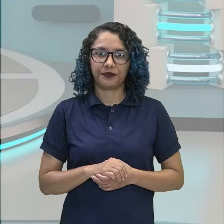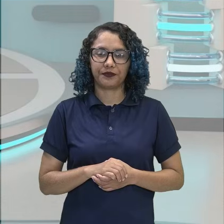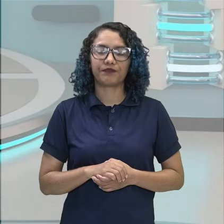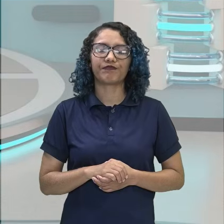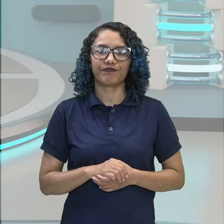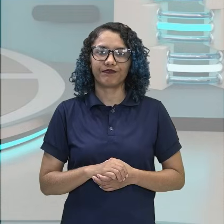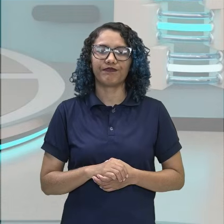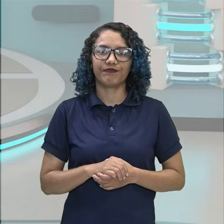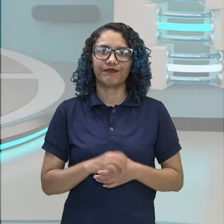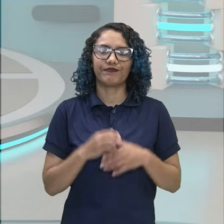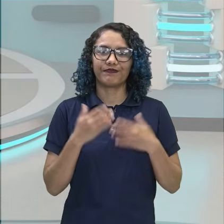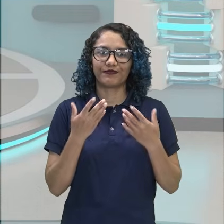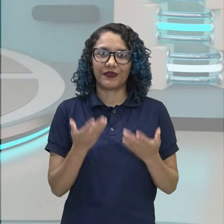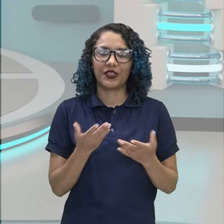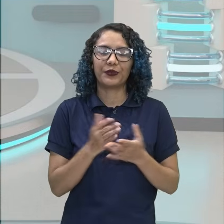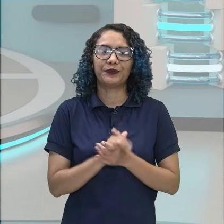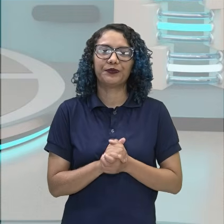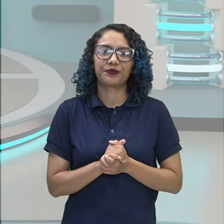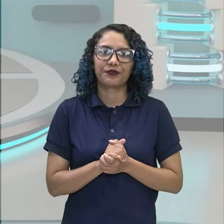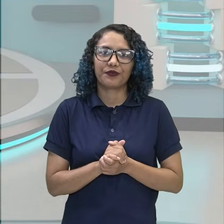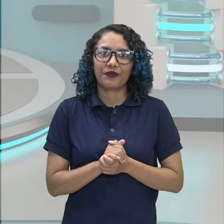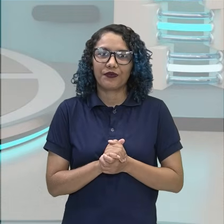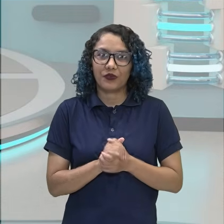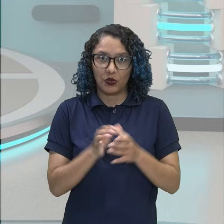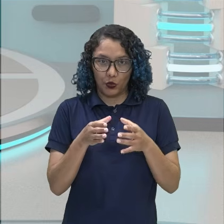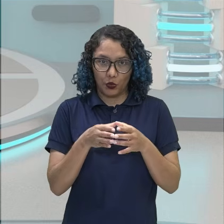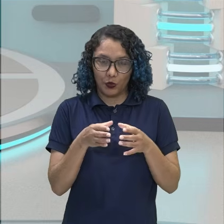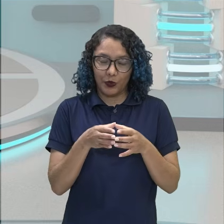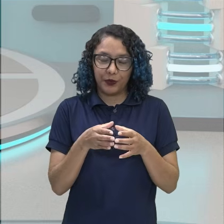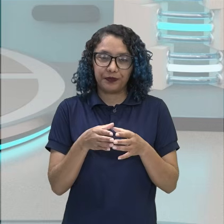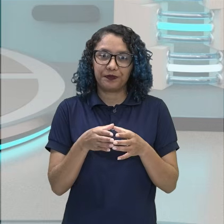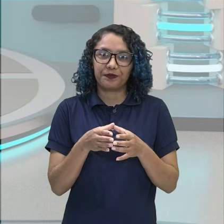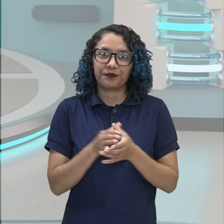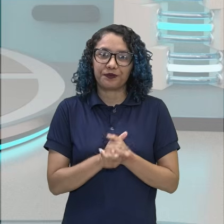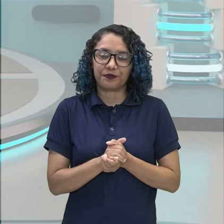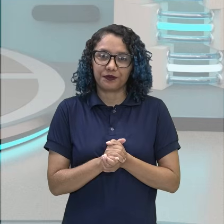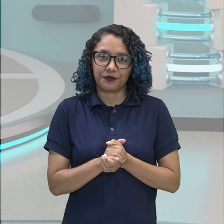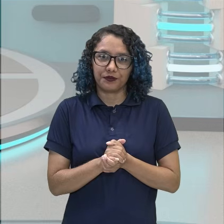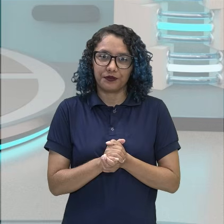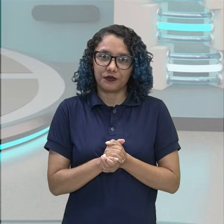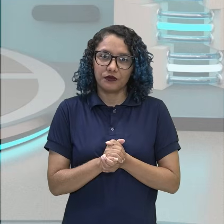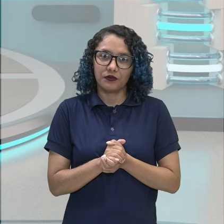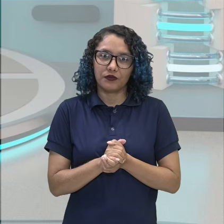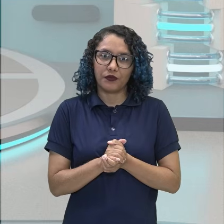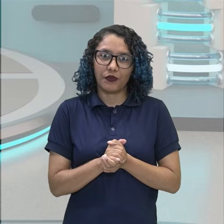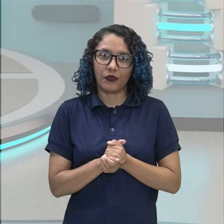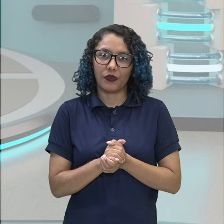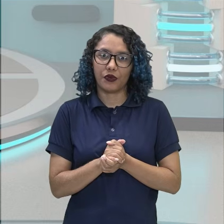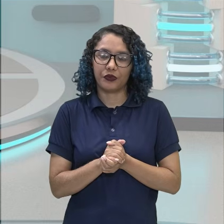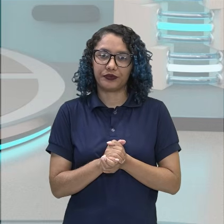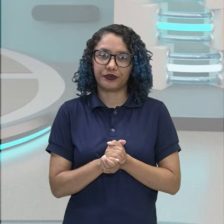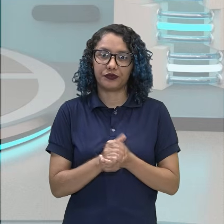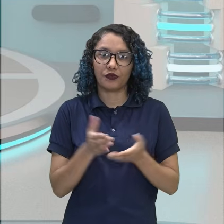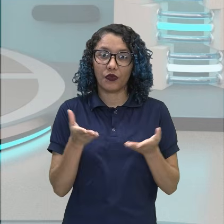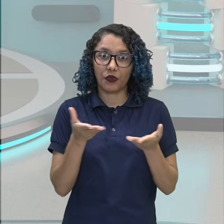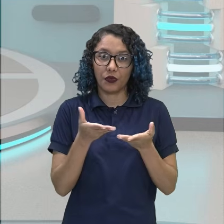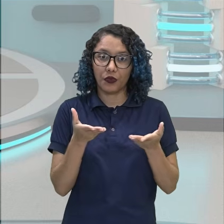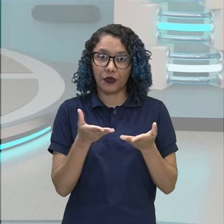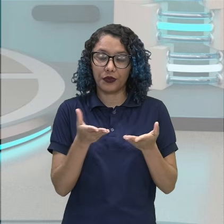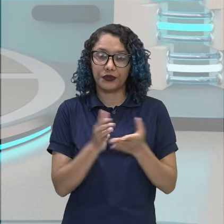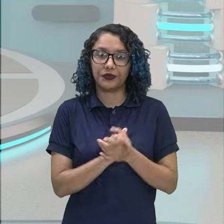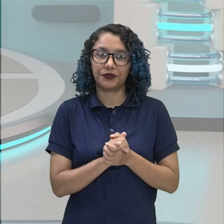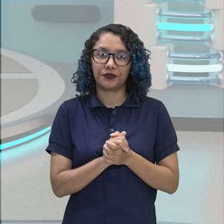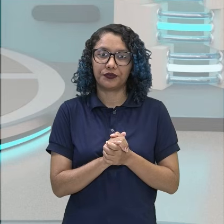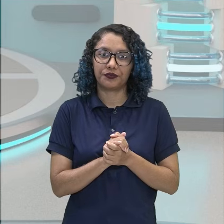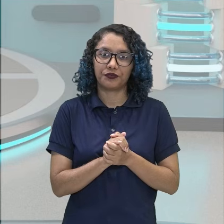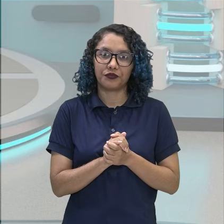Muito bem, EJA, sétima etapa. Nós temos aí o trabalho relacionado à questão